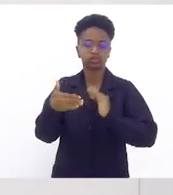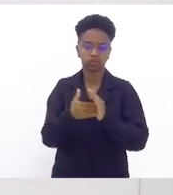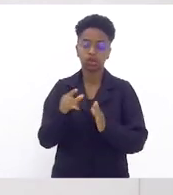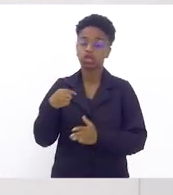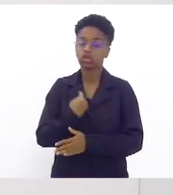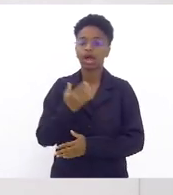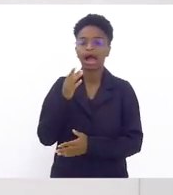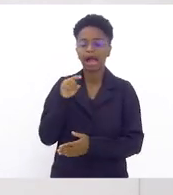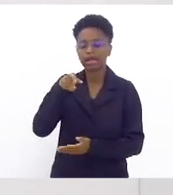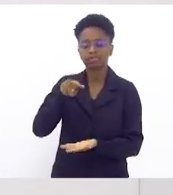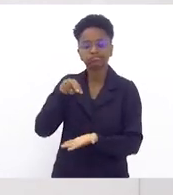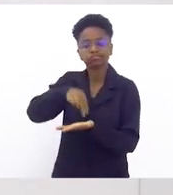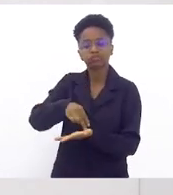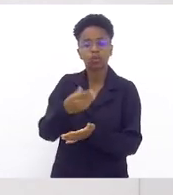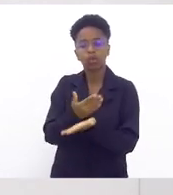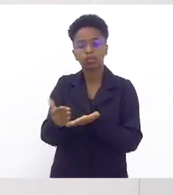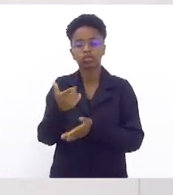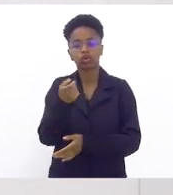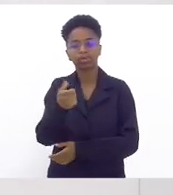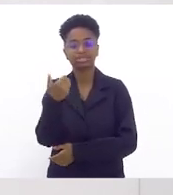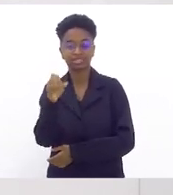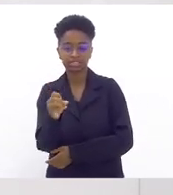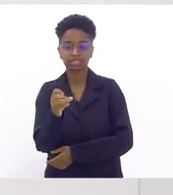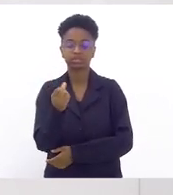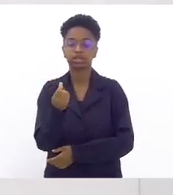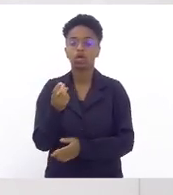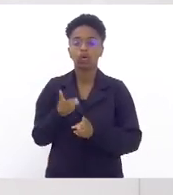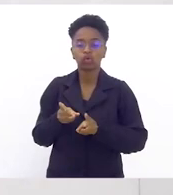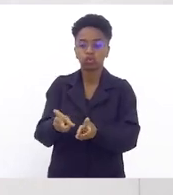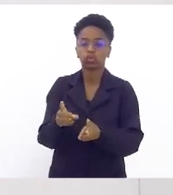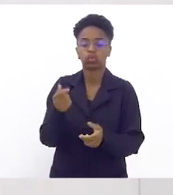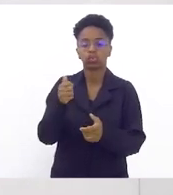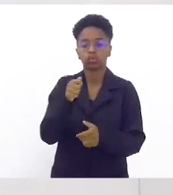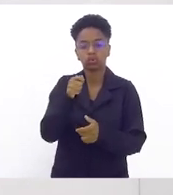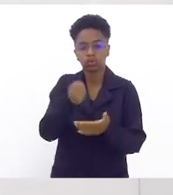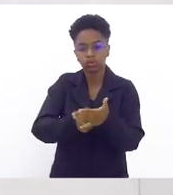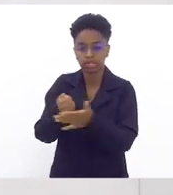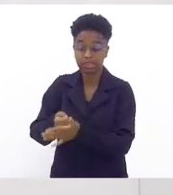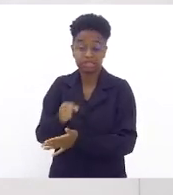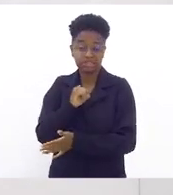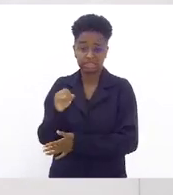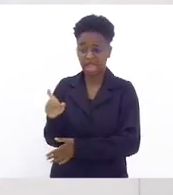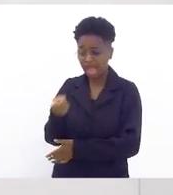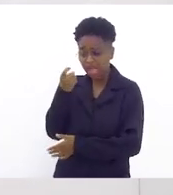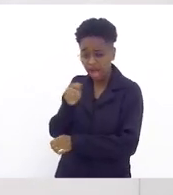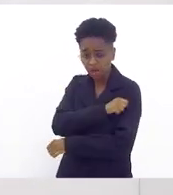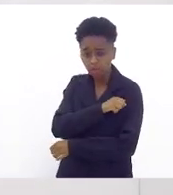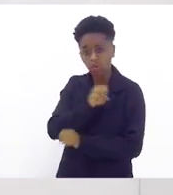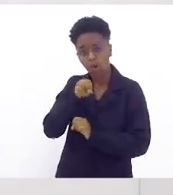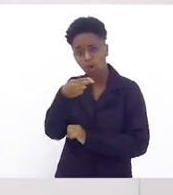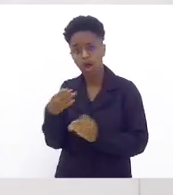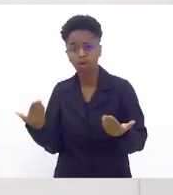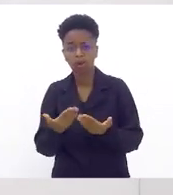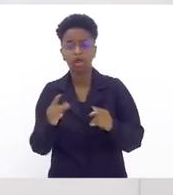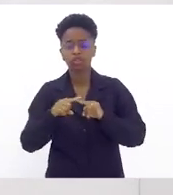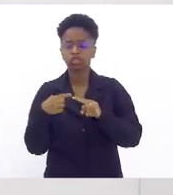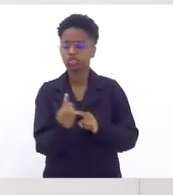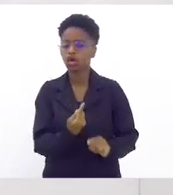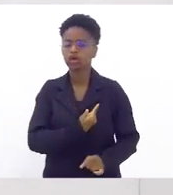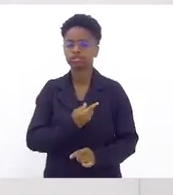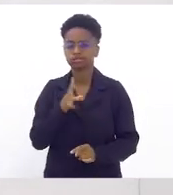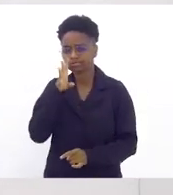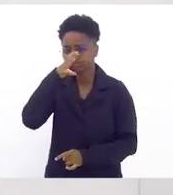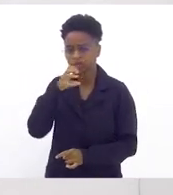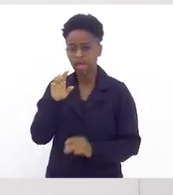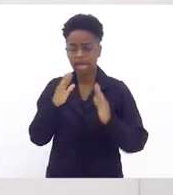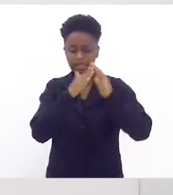tá aqui desde 2016 ele vai continuar lutando e Independente se a ex aluno aluno atual porque a Faetec vai resistir e o casarão não vai cair